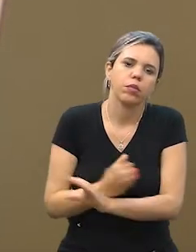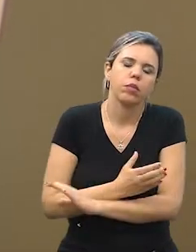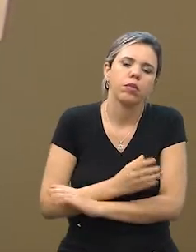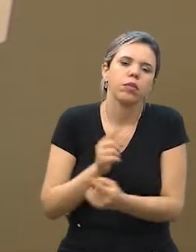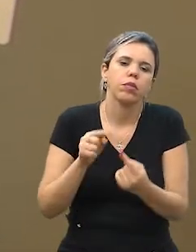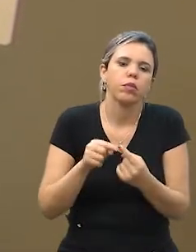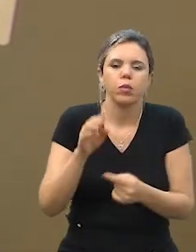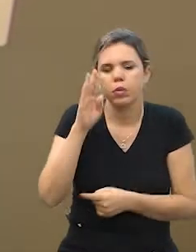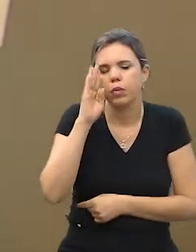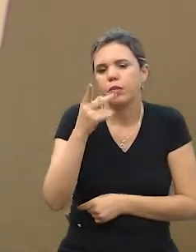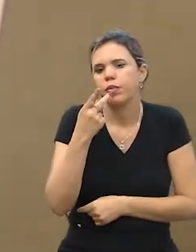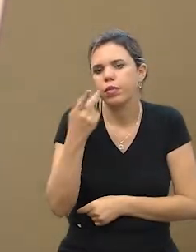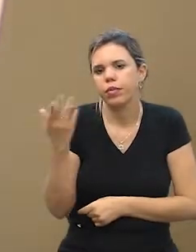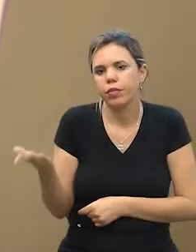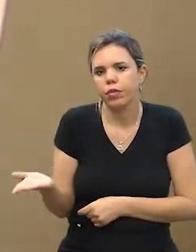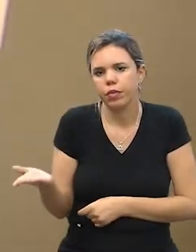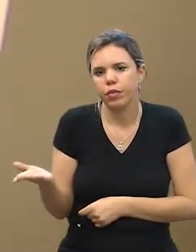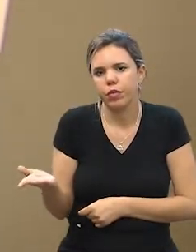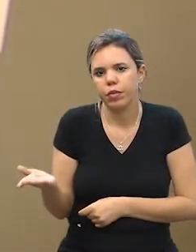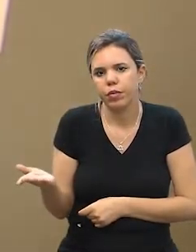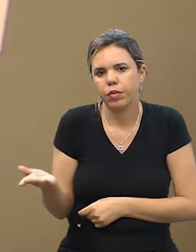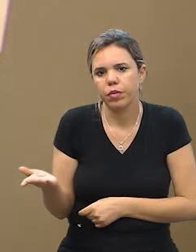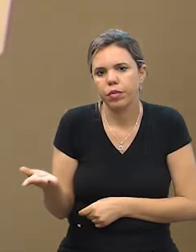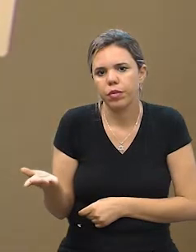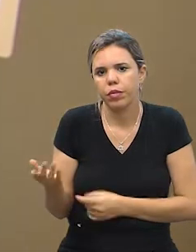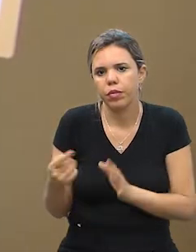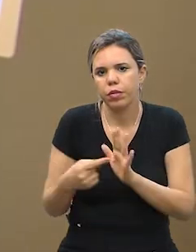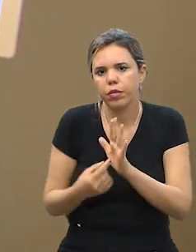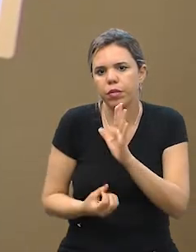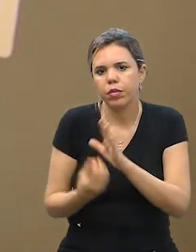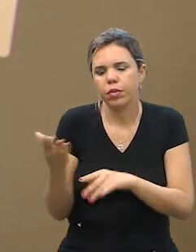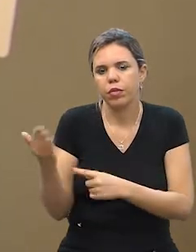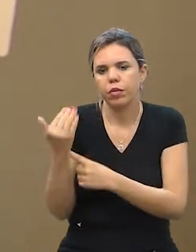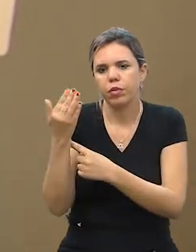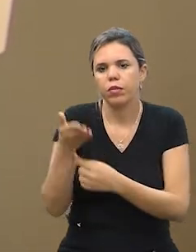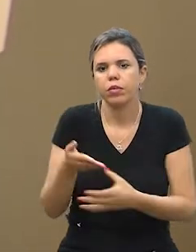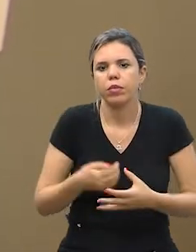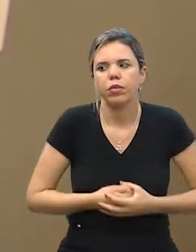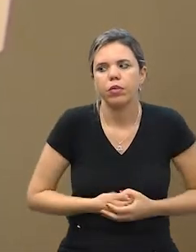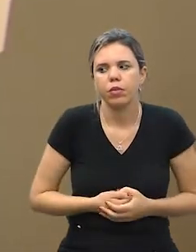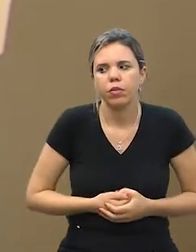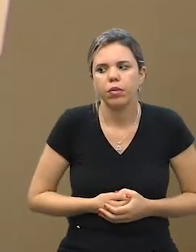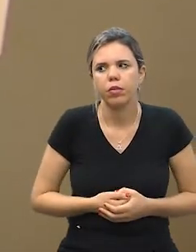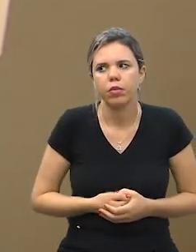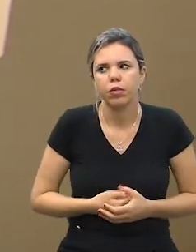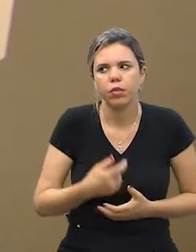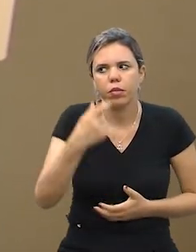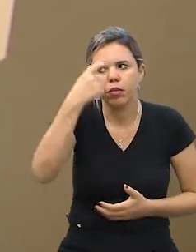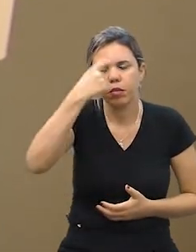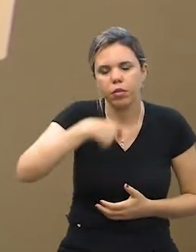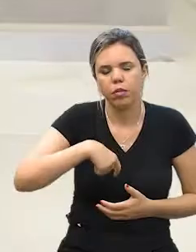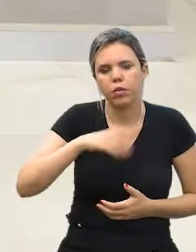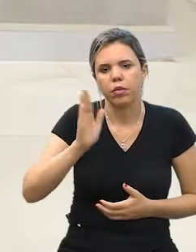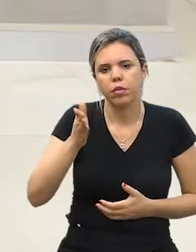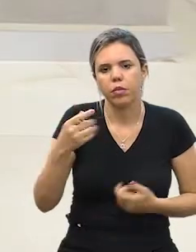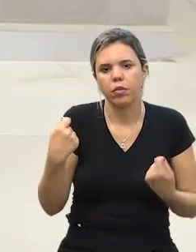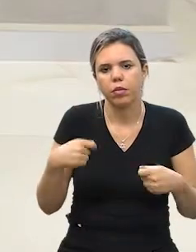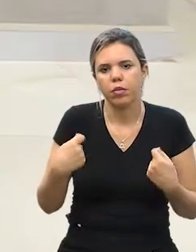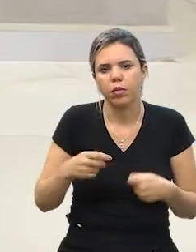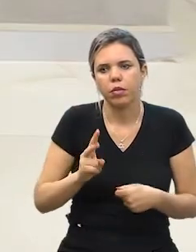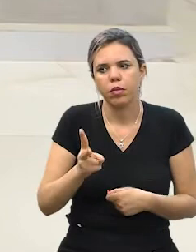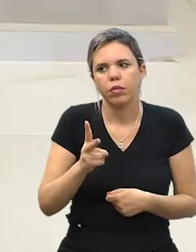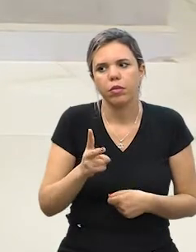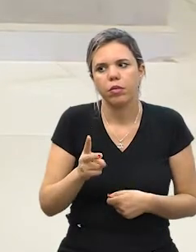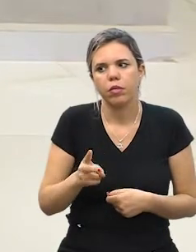sentido, principalmente? Principalmente no aparecimento de novas tecnologias. Né? Eu sou... Ou seja, é preciso